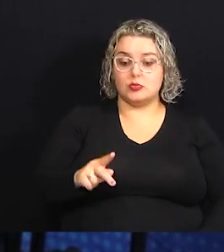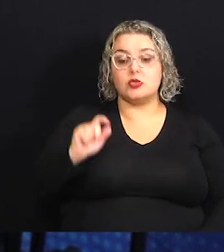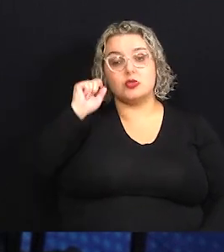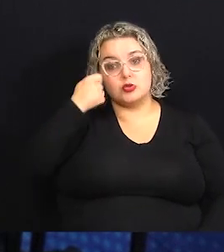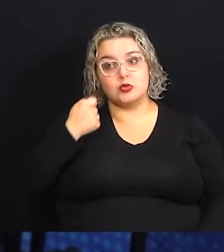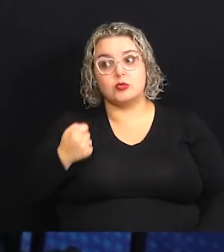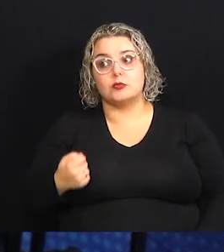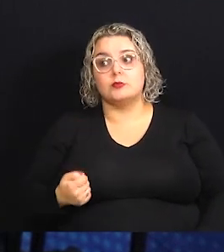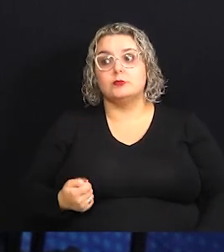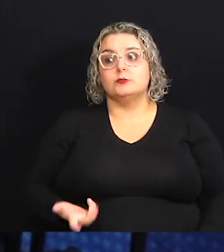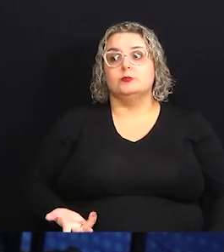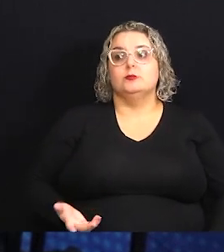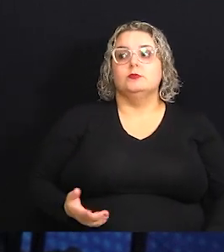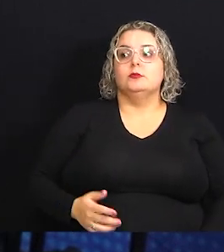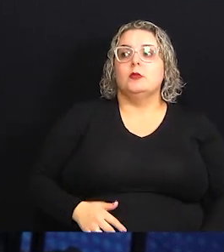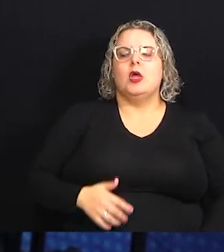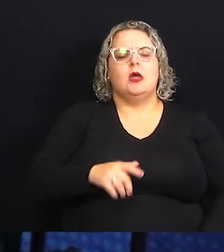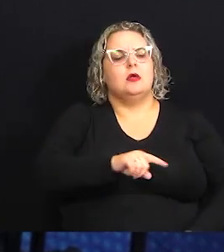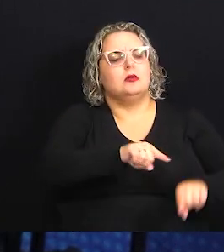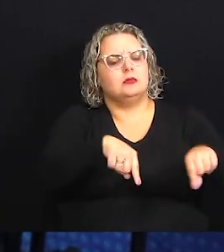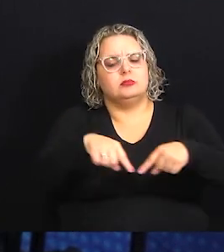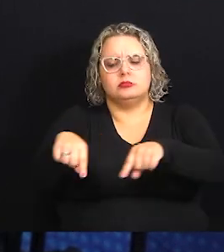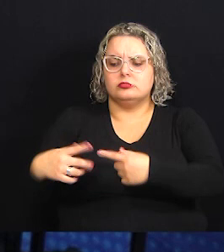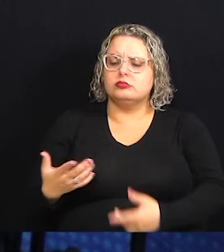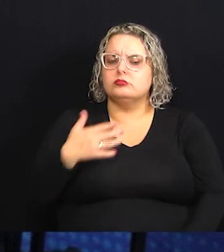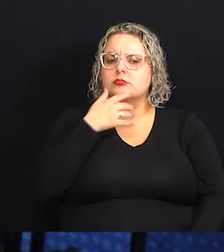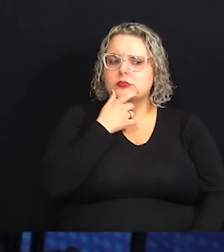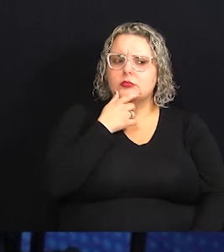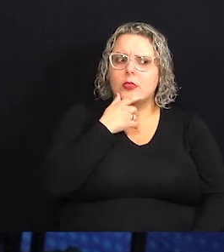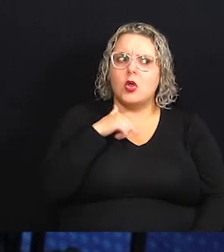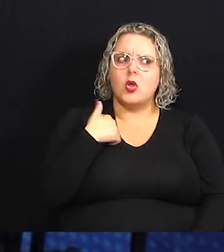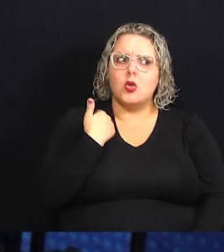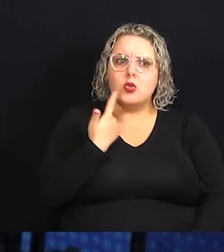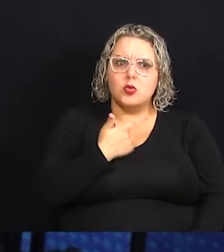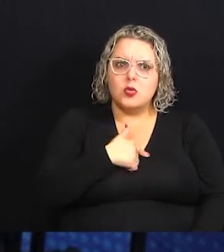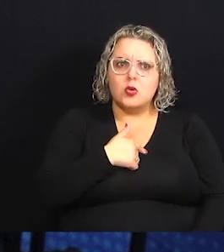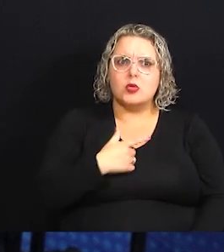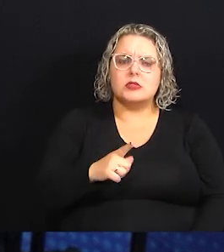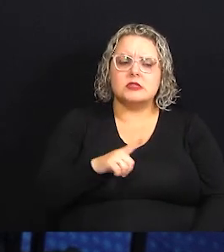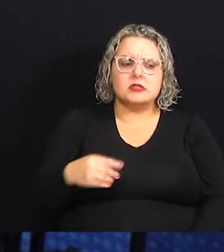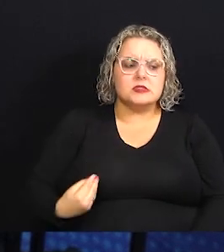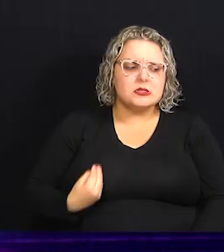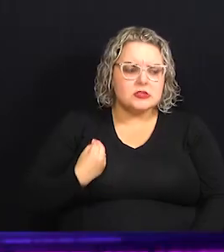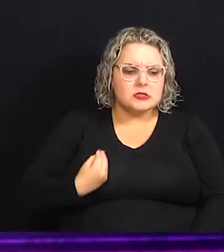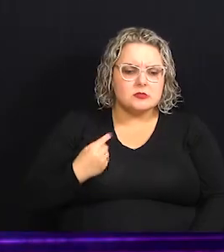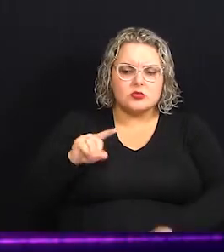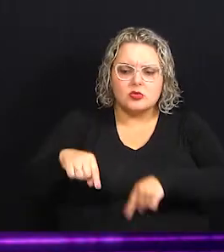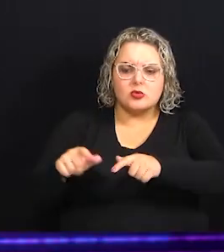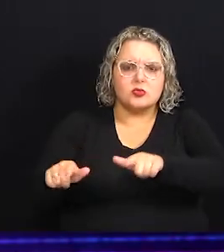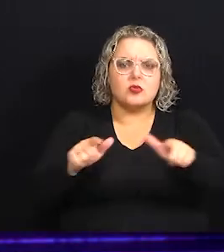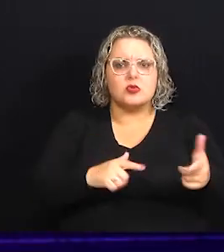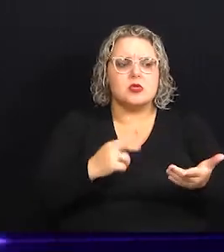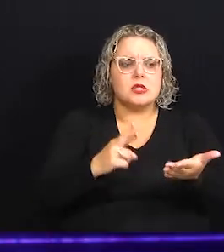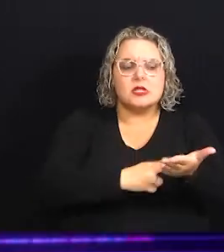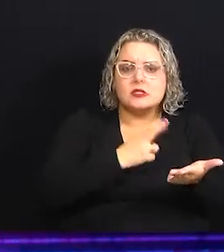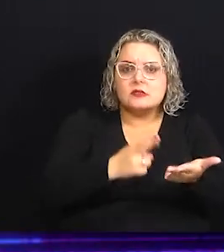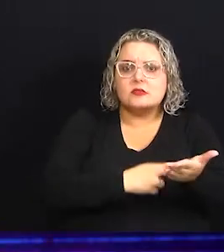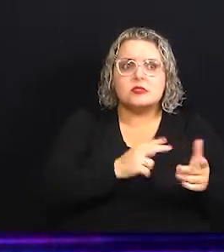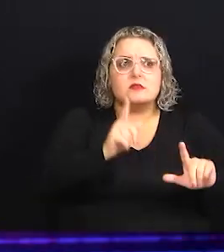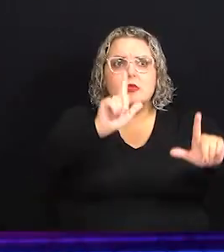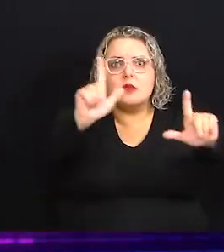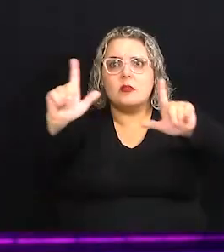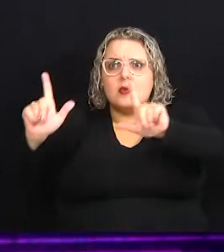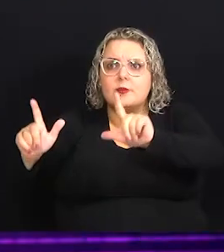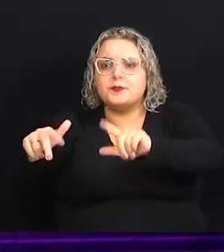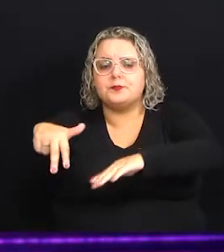um quadro de 25. Então, ela foi olhar em outros lugares. Será que a gente existe em outros lugares? Foi olhar nas revistas, nos manequins, na